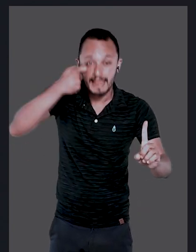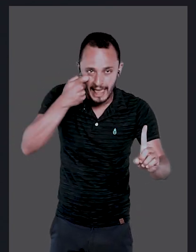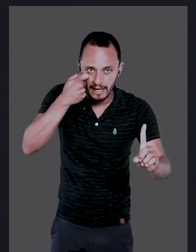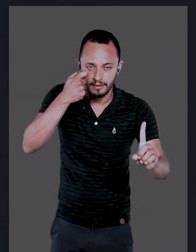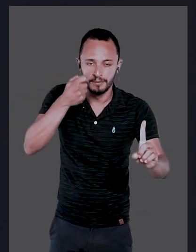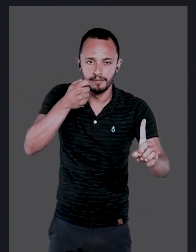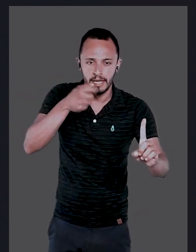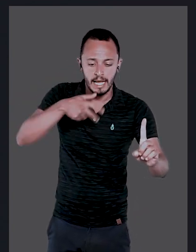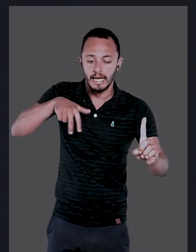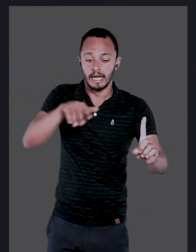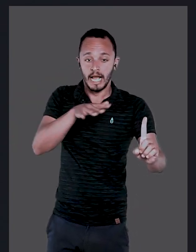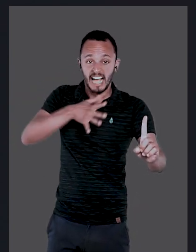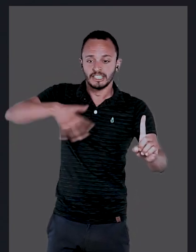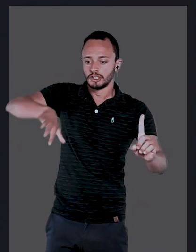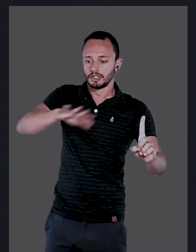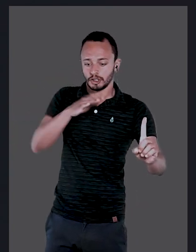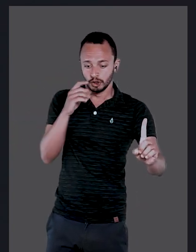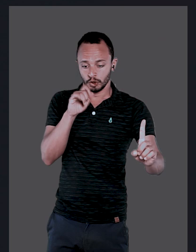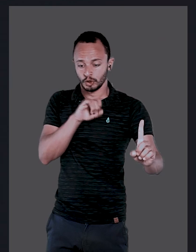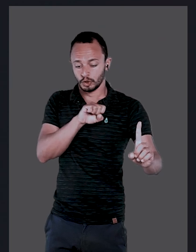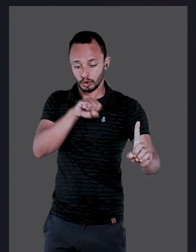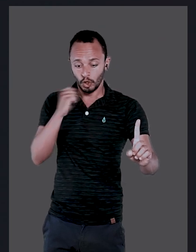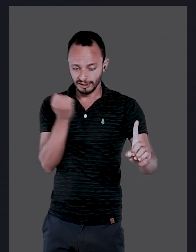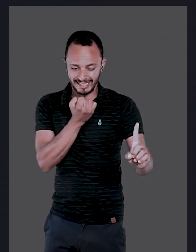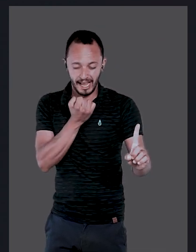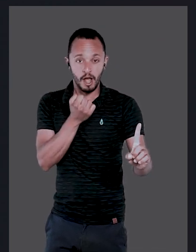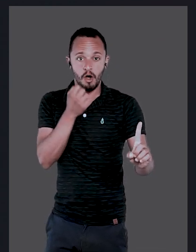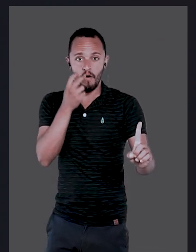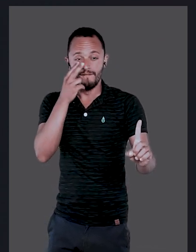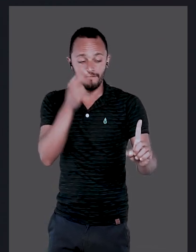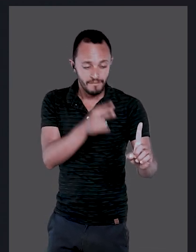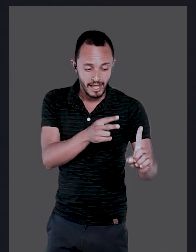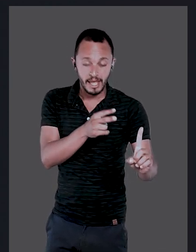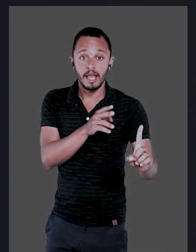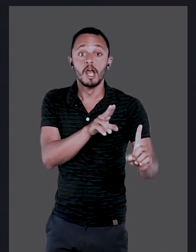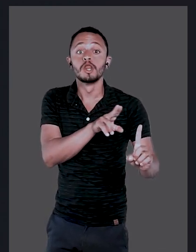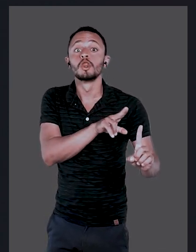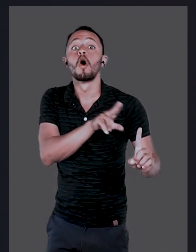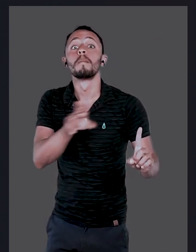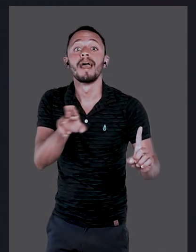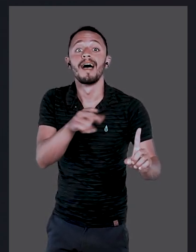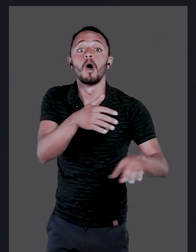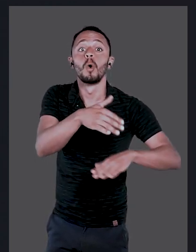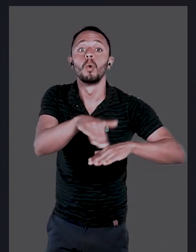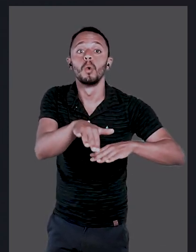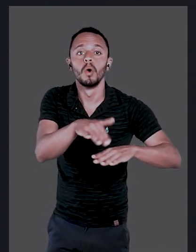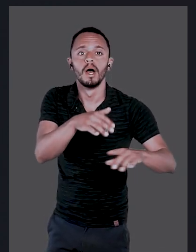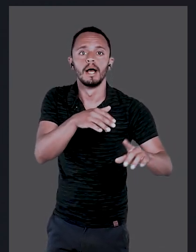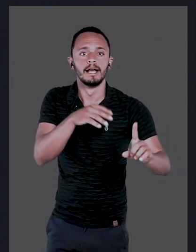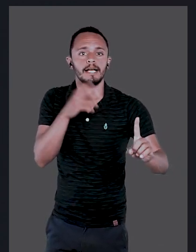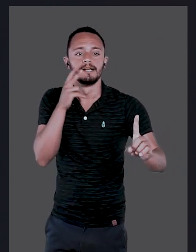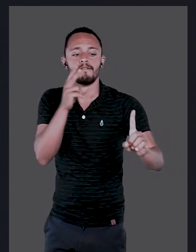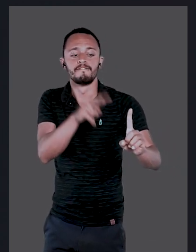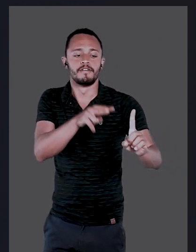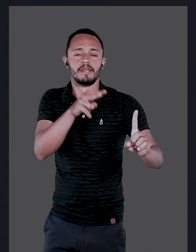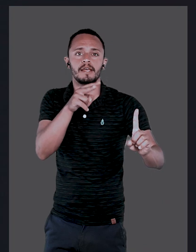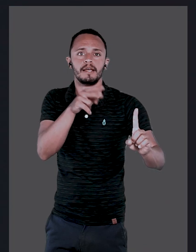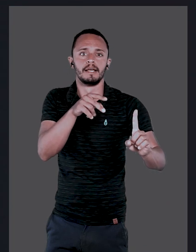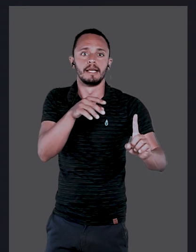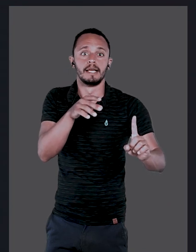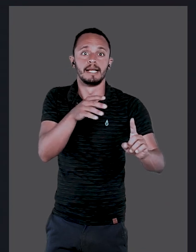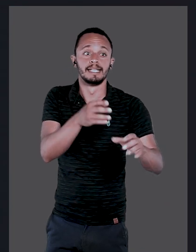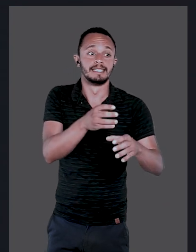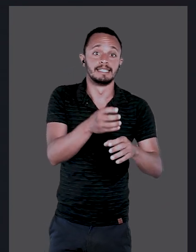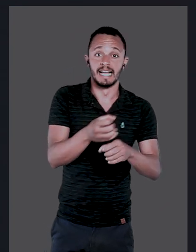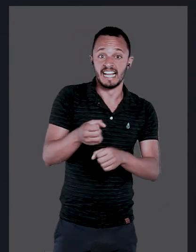de as identificarmos plenamente, de as nomearmos nas ruas, nas praças,